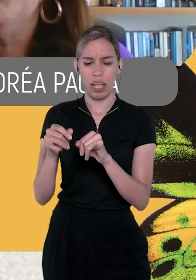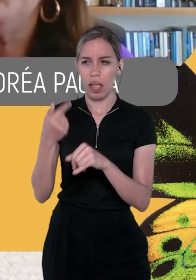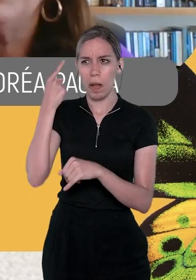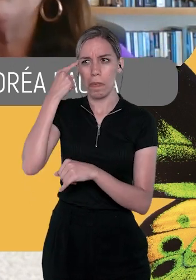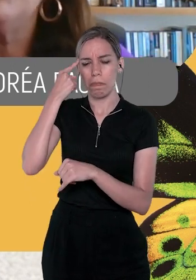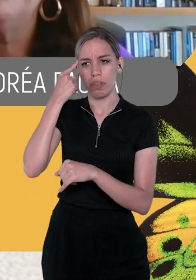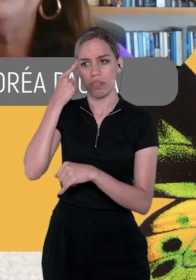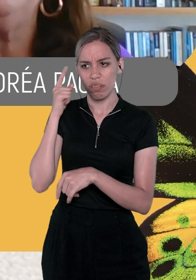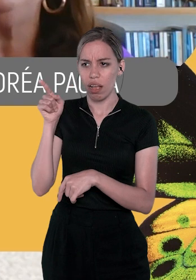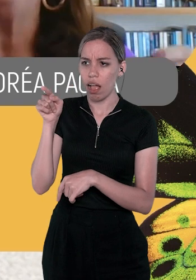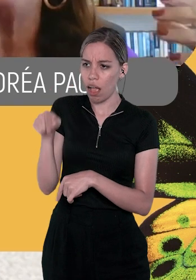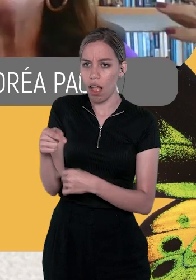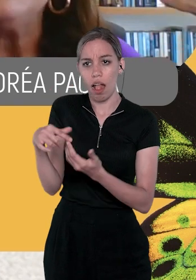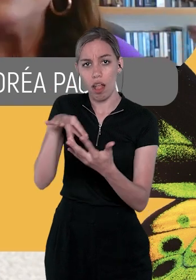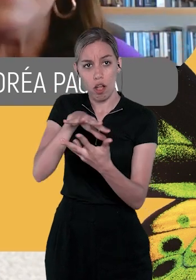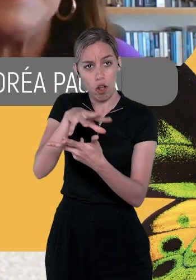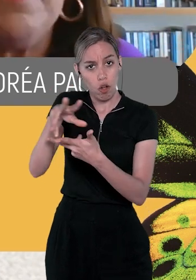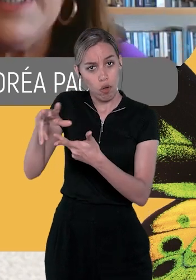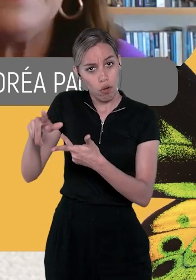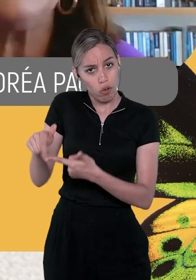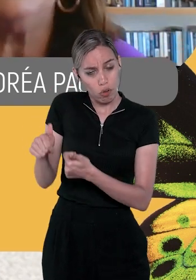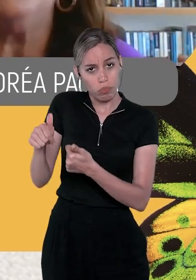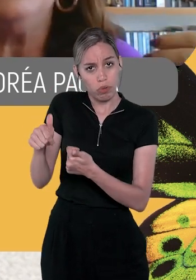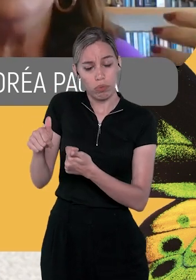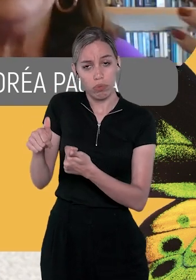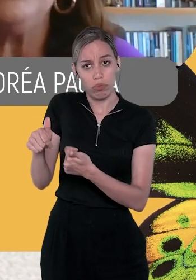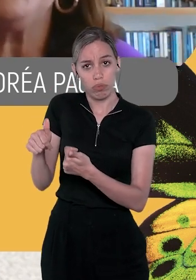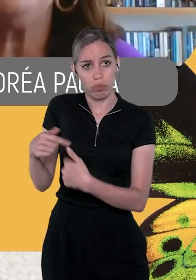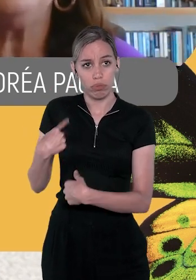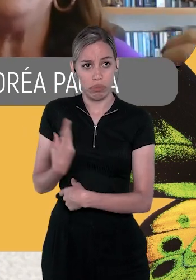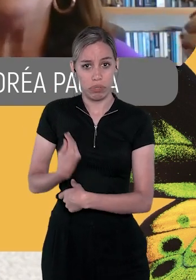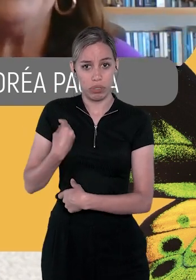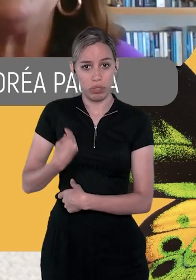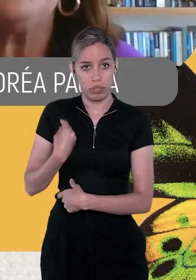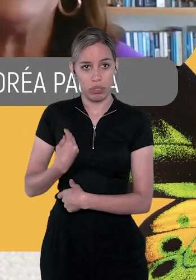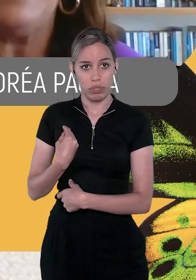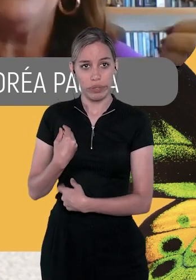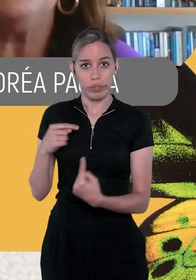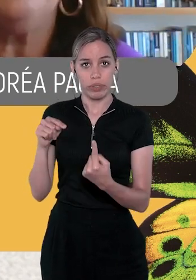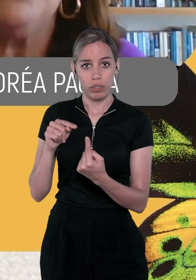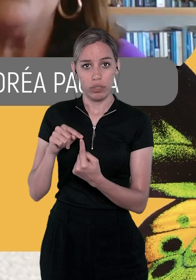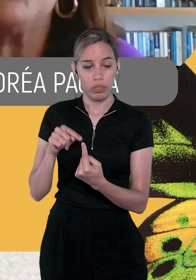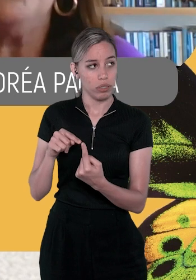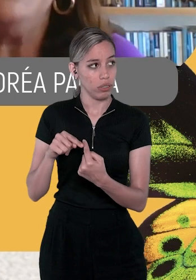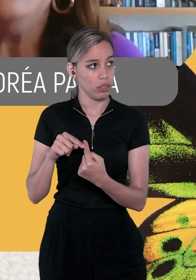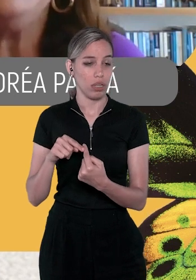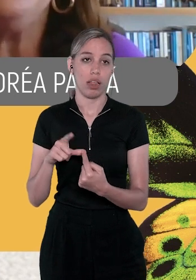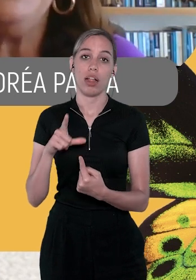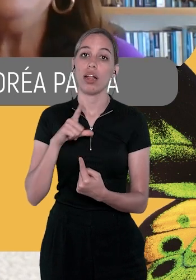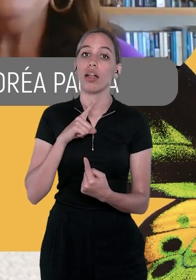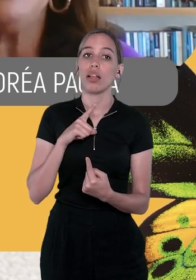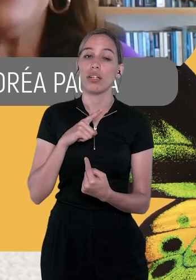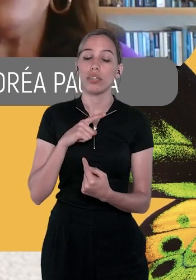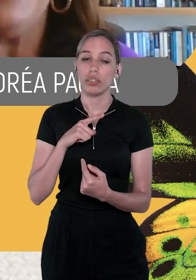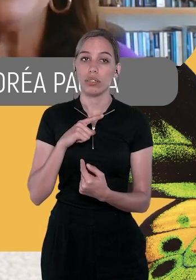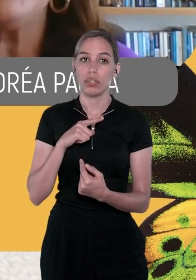desse mundo que a gente vive, dessa imposição pelo produtivismo, pelo espetáculo, pelo consumo. Então, eu